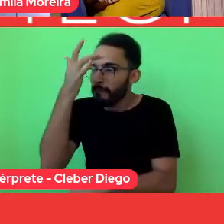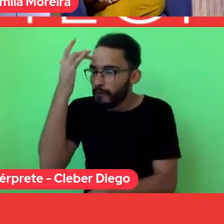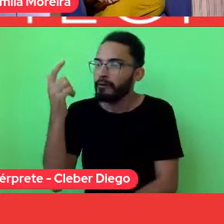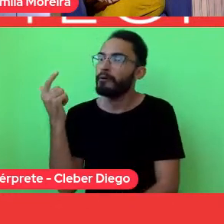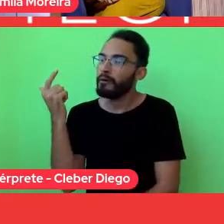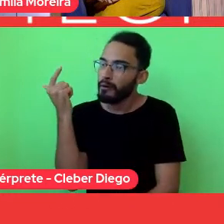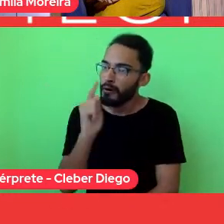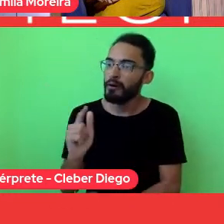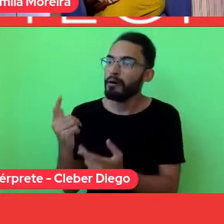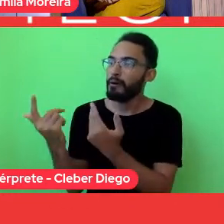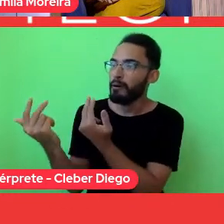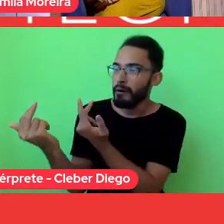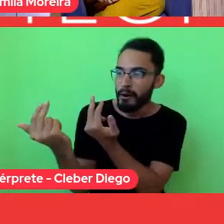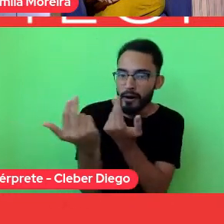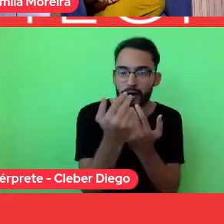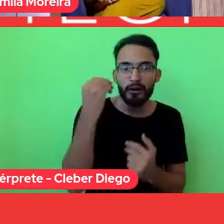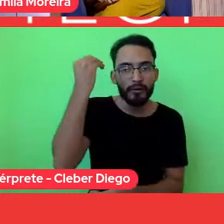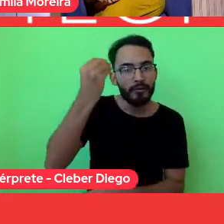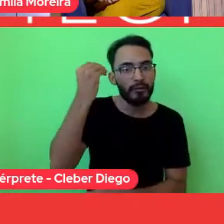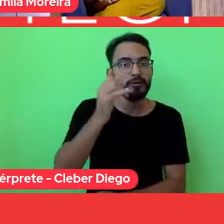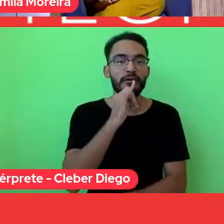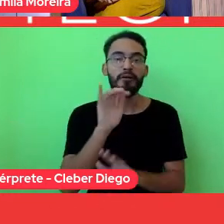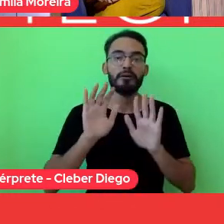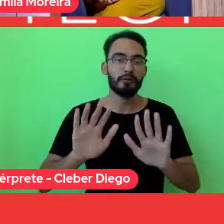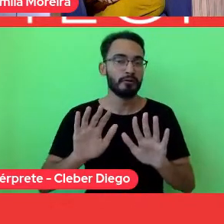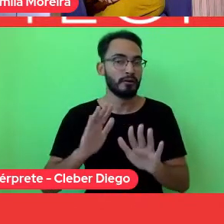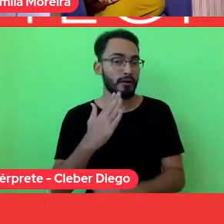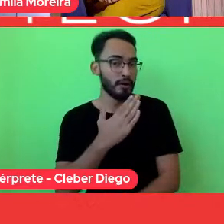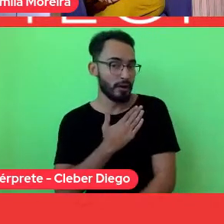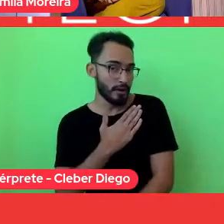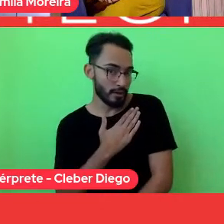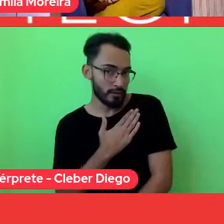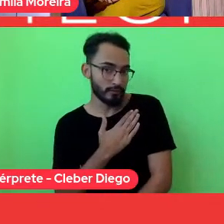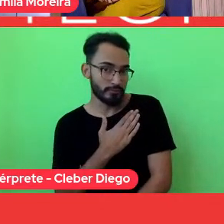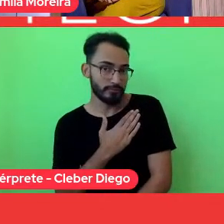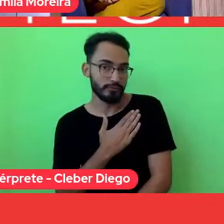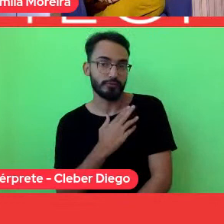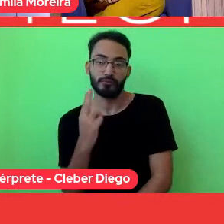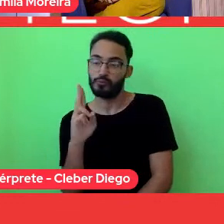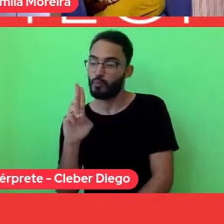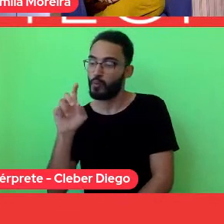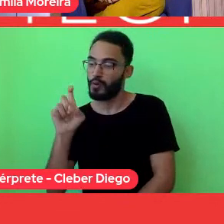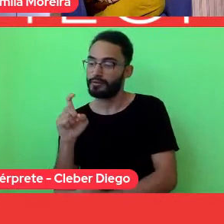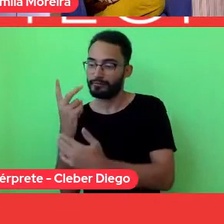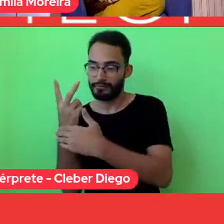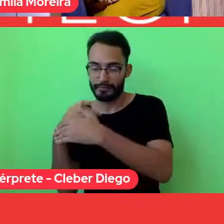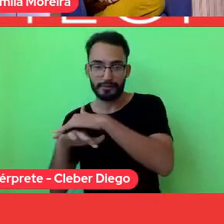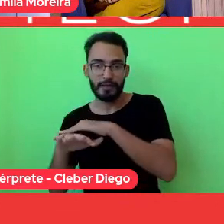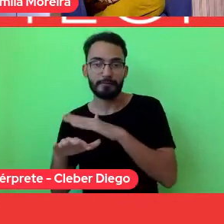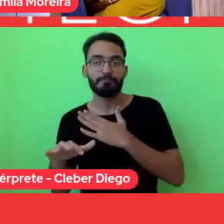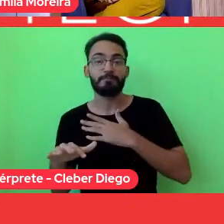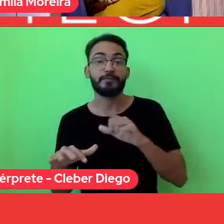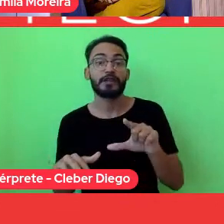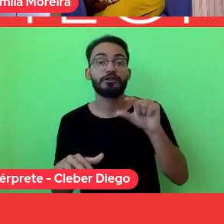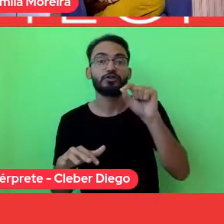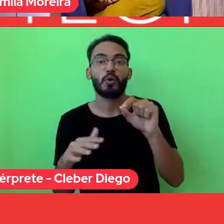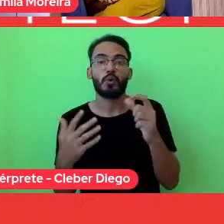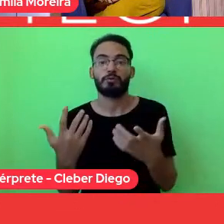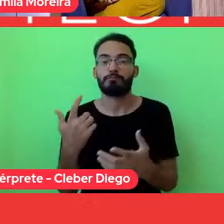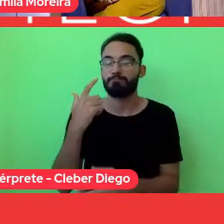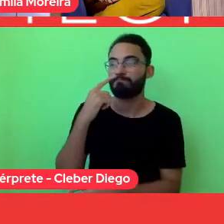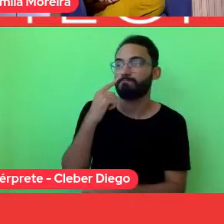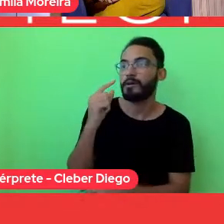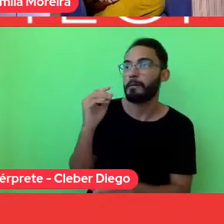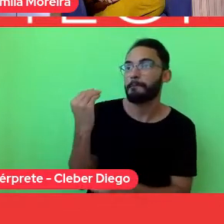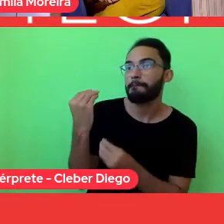a mesma experiência. Então, por exemplo, eu, enquanto UX design, quando eu escolho uma literal para marcar